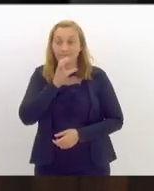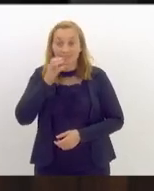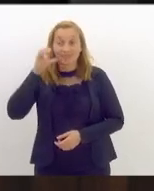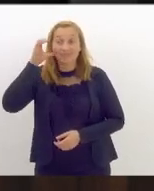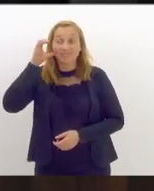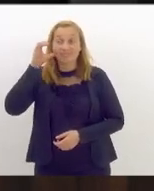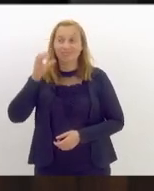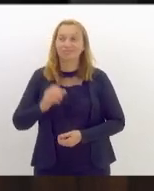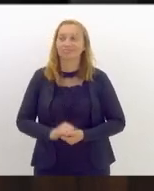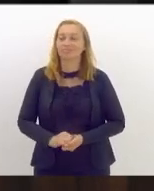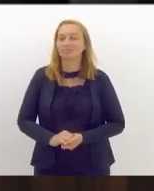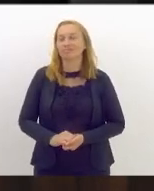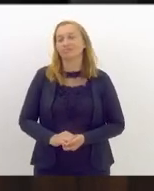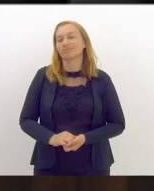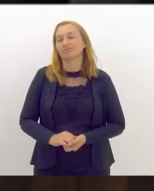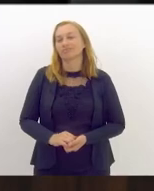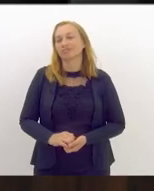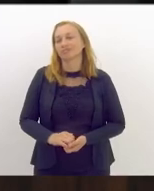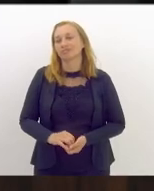Jordão